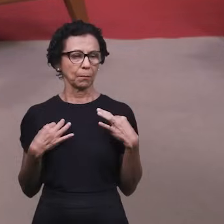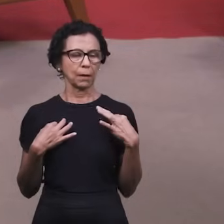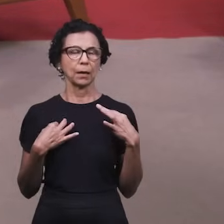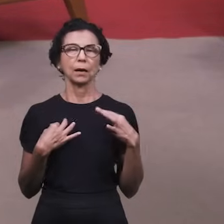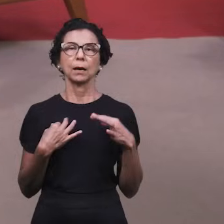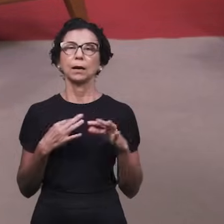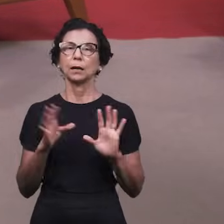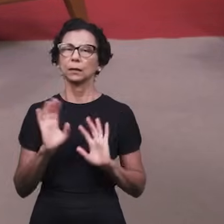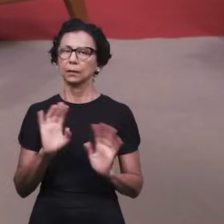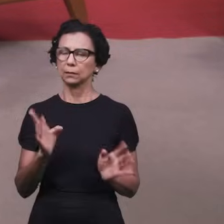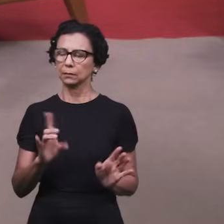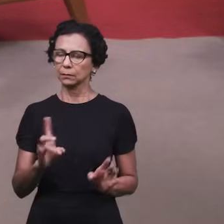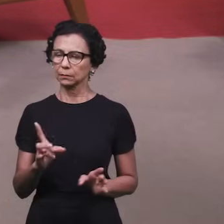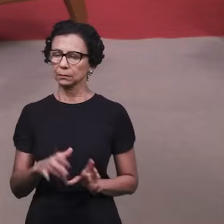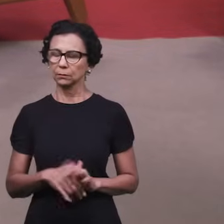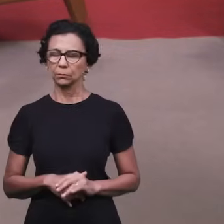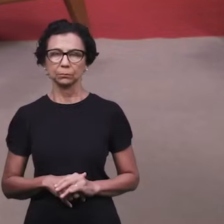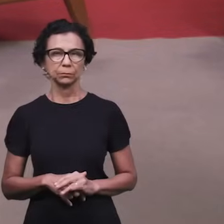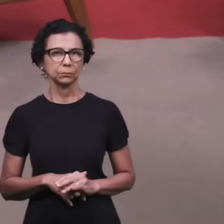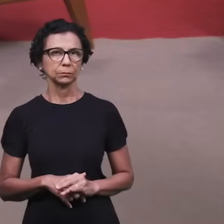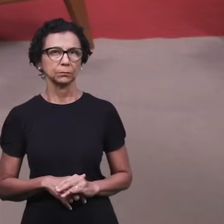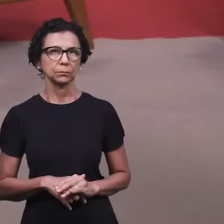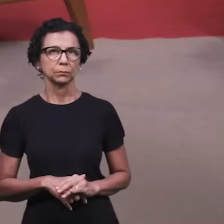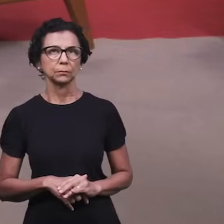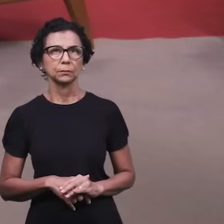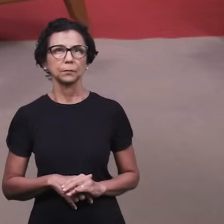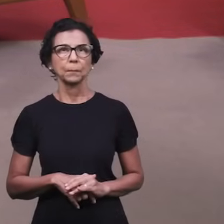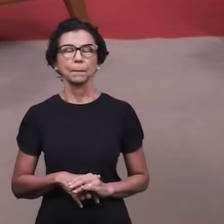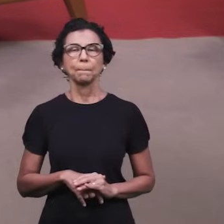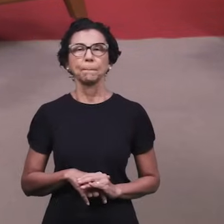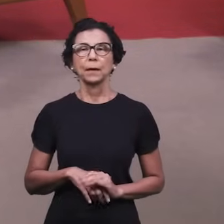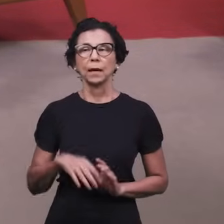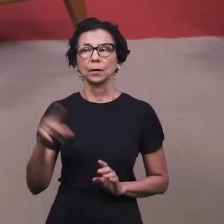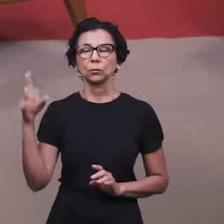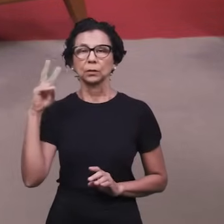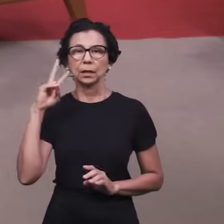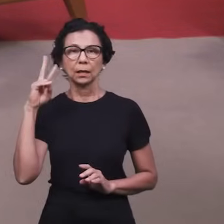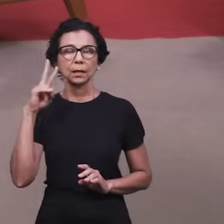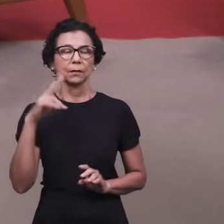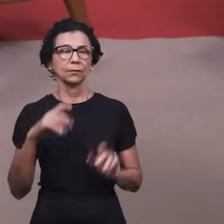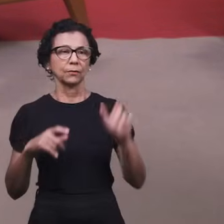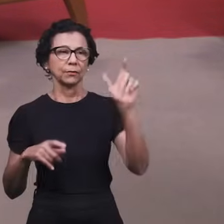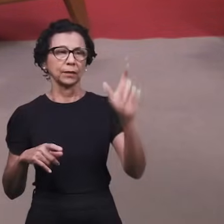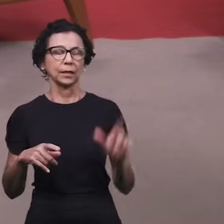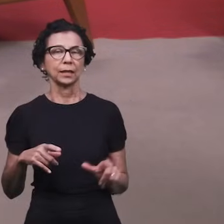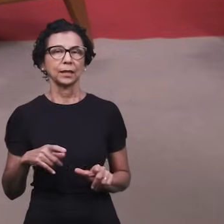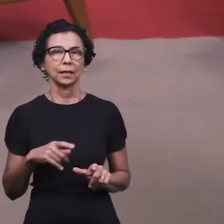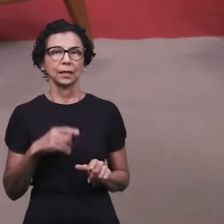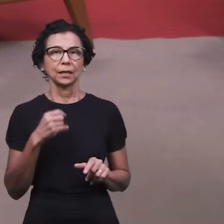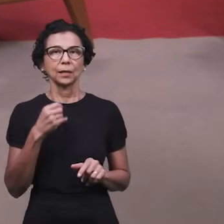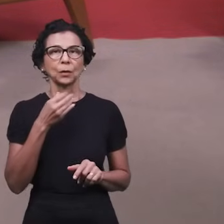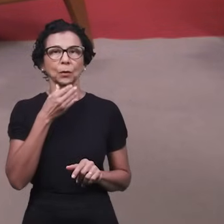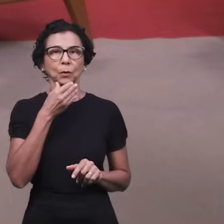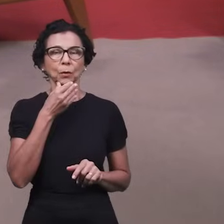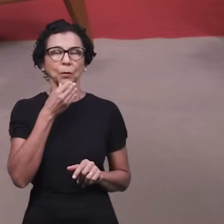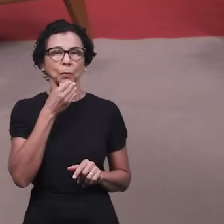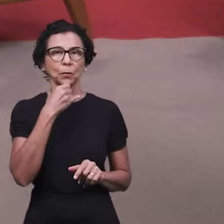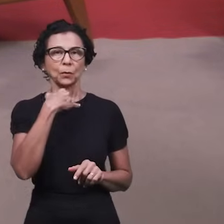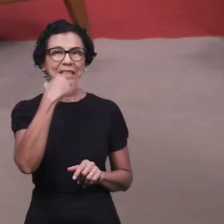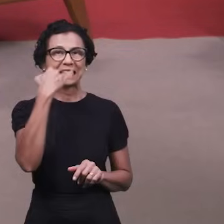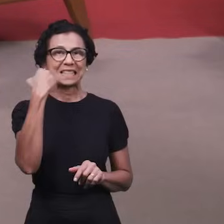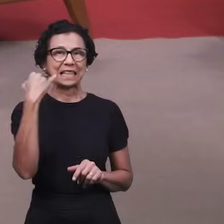Que maravilha. Glória a Deus. É uma igreja que apresenta a santificação. É muito profundo. E aí fica